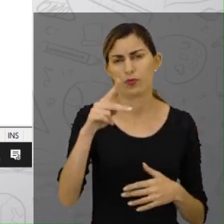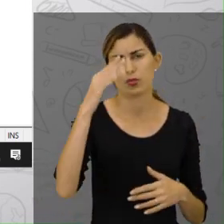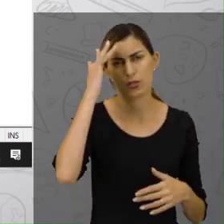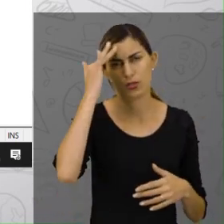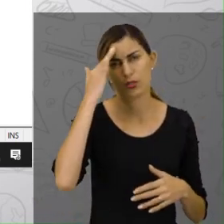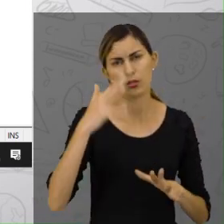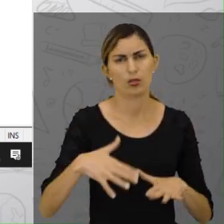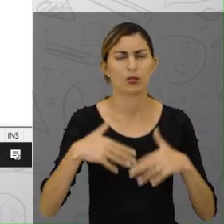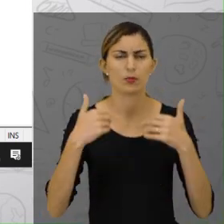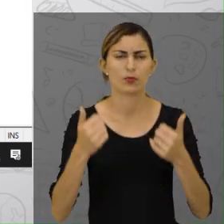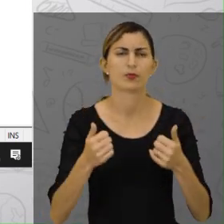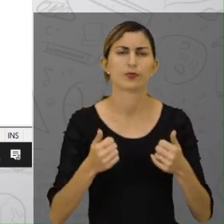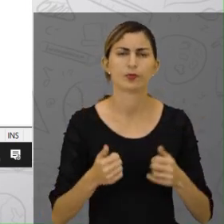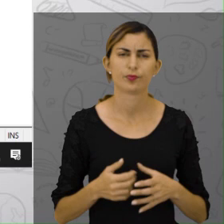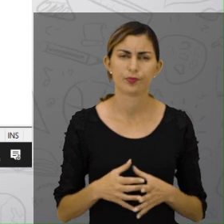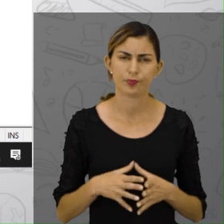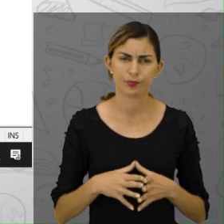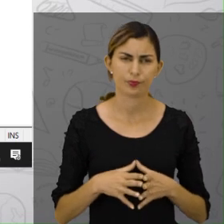que você entenda melhor,